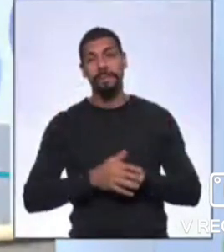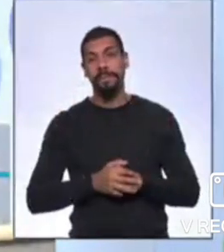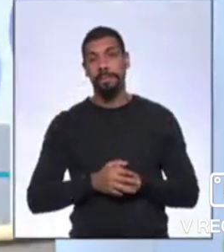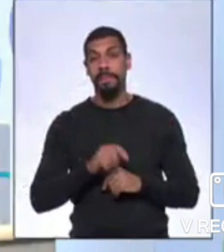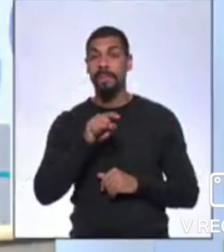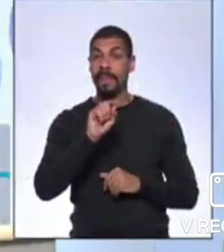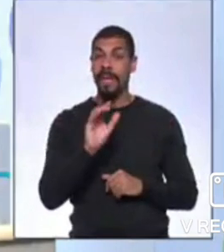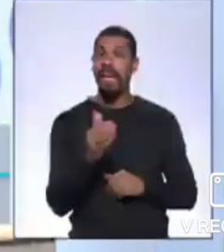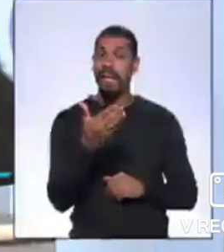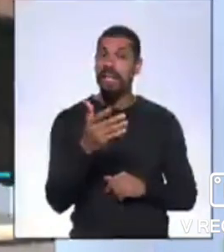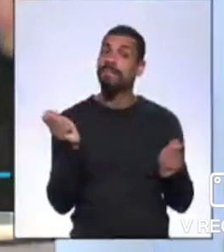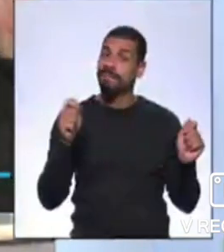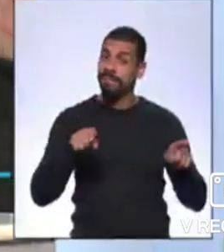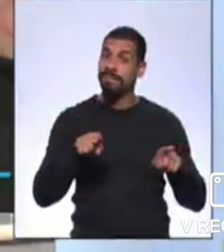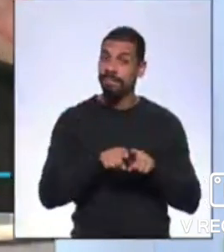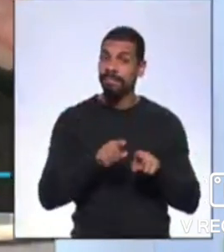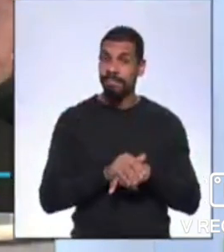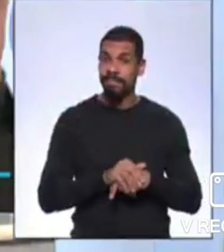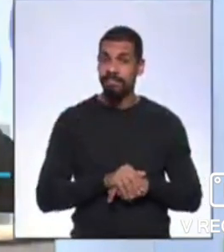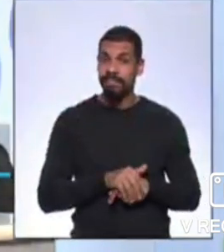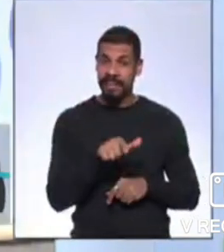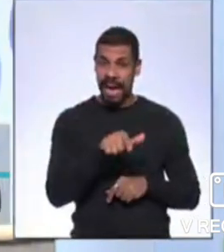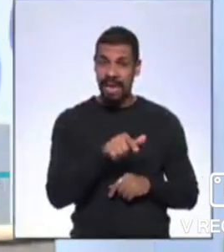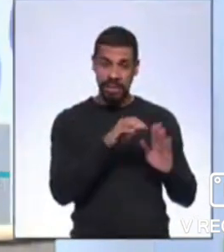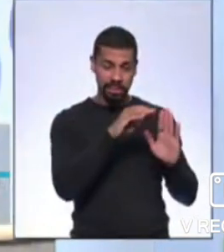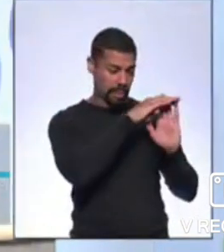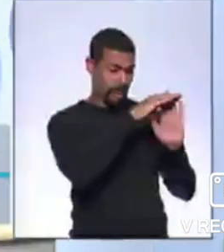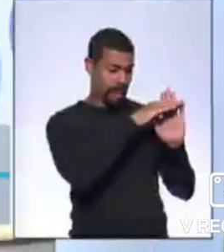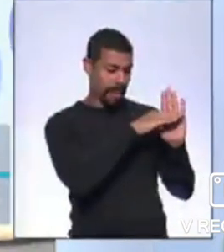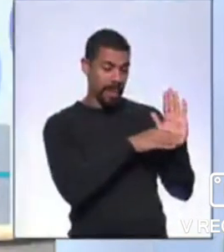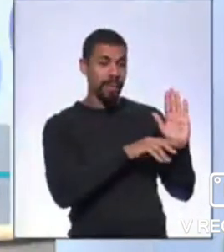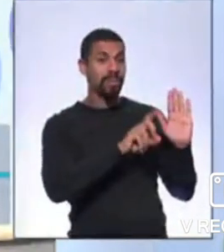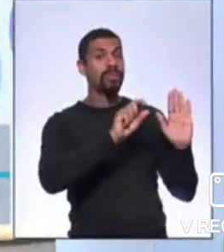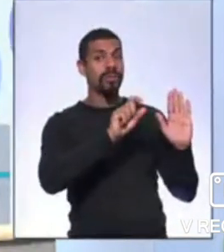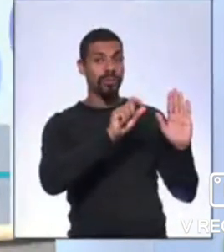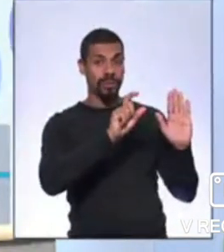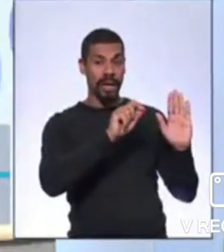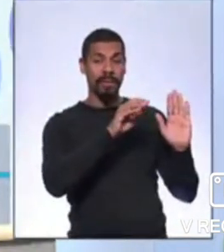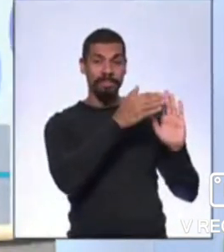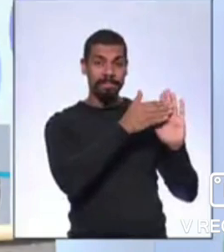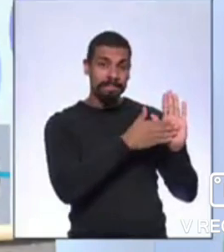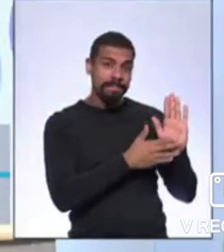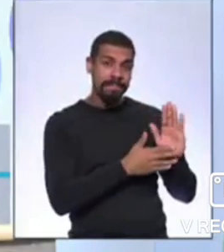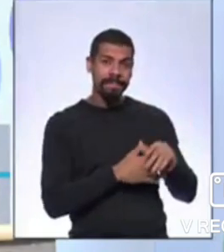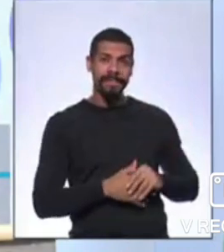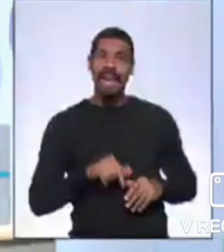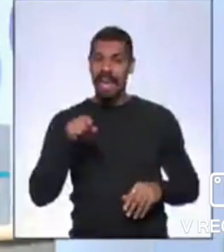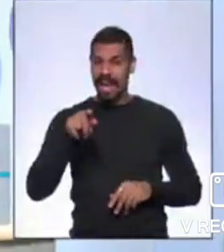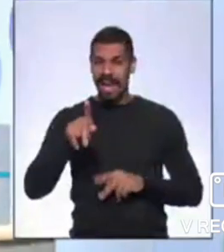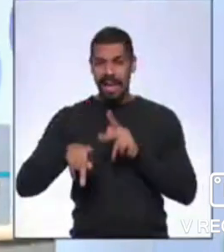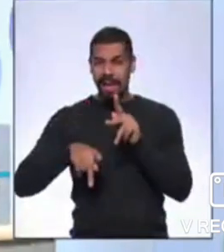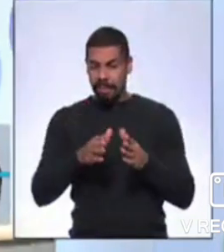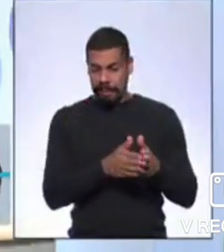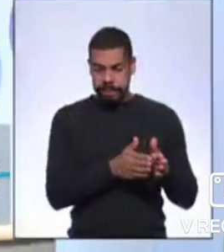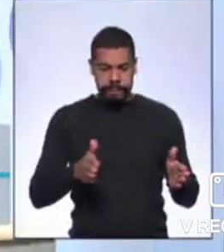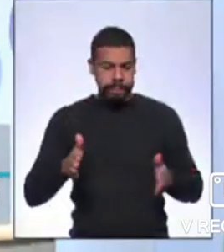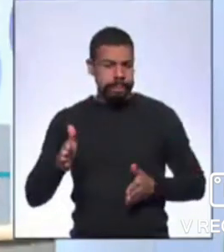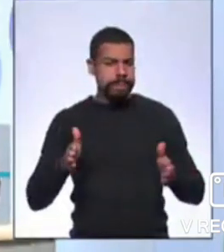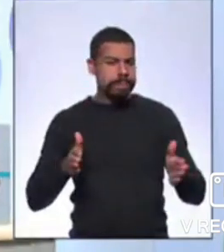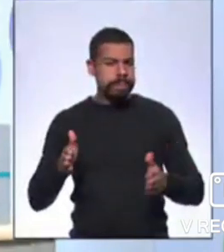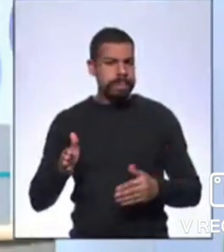isso feria gravemente os 10 mandamentos. Então, Exatamente. Foi um período da história dos hebreus muito complicado,